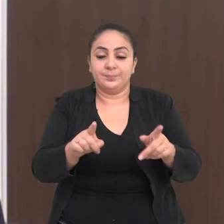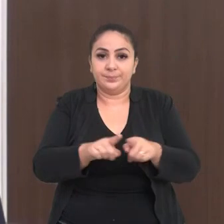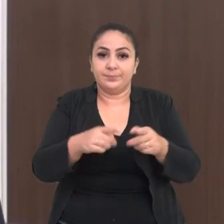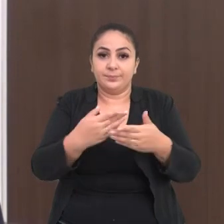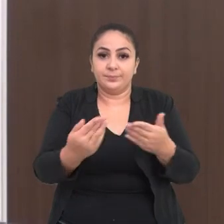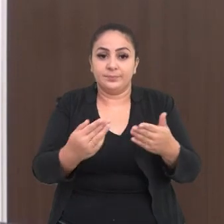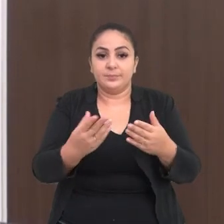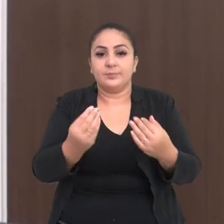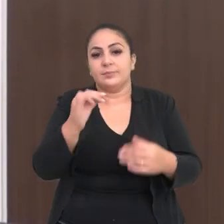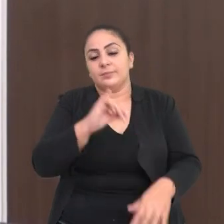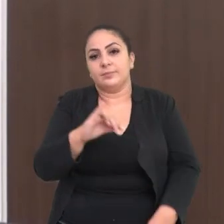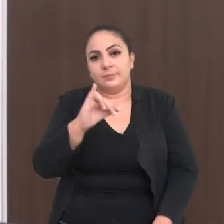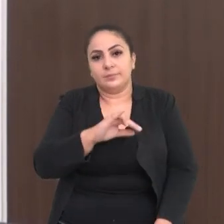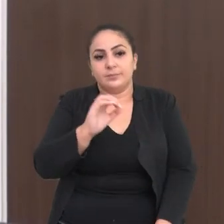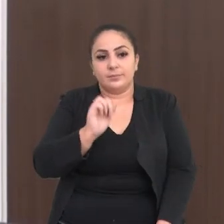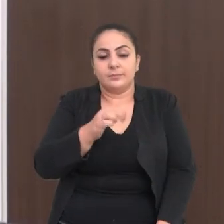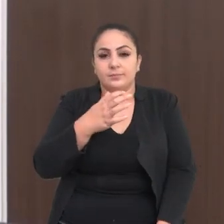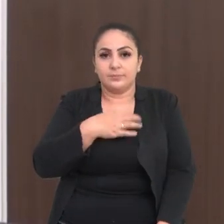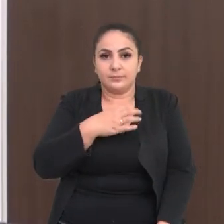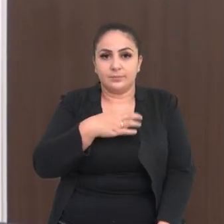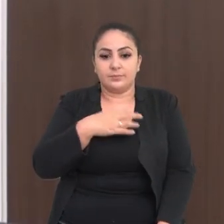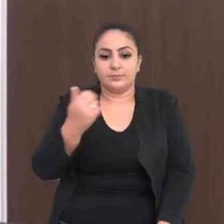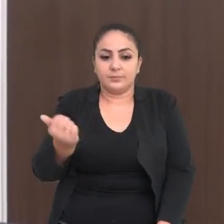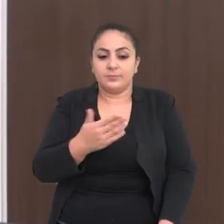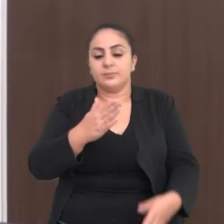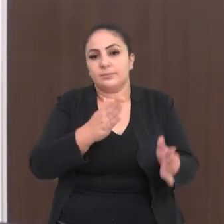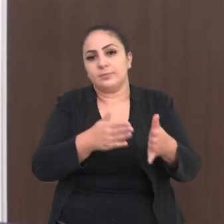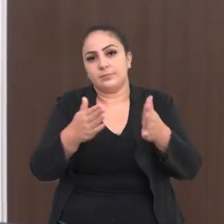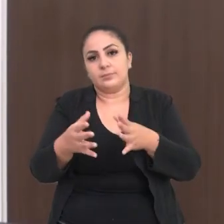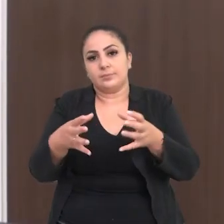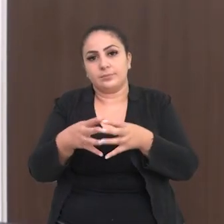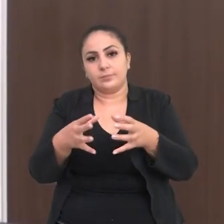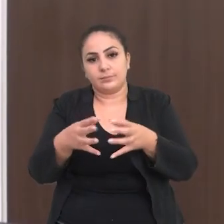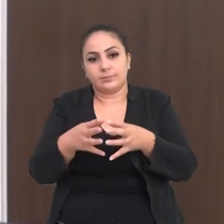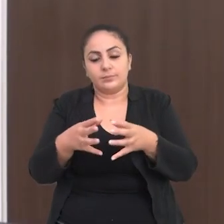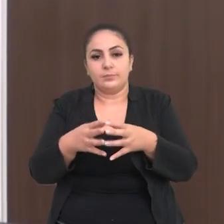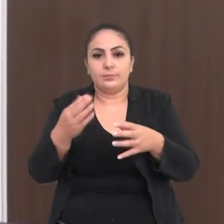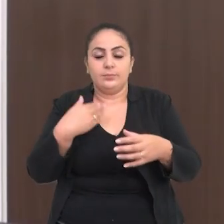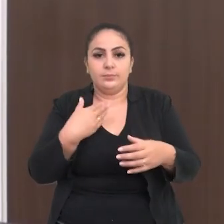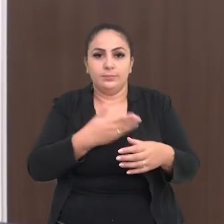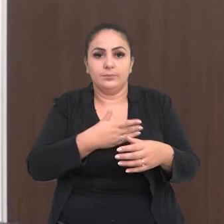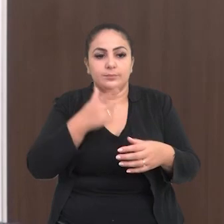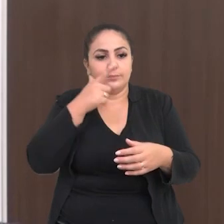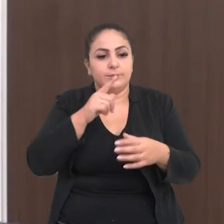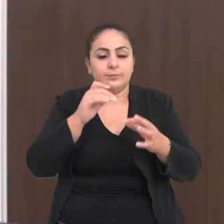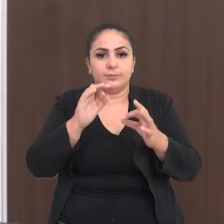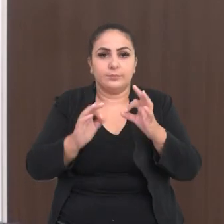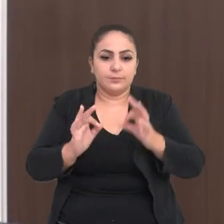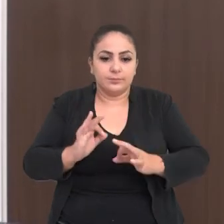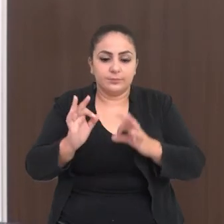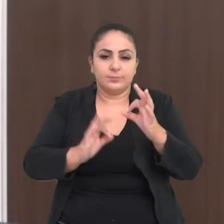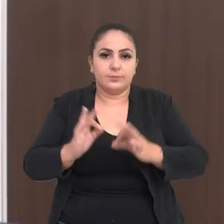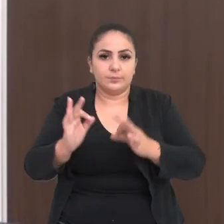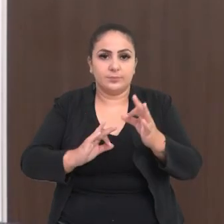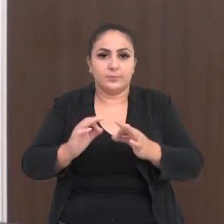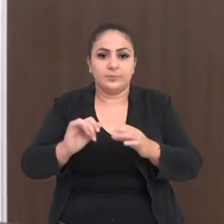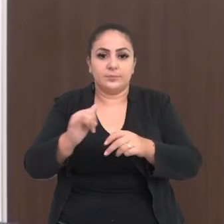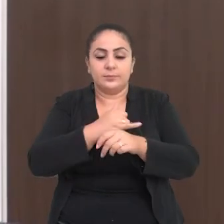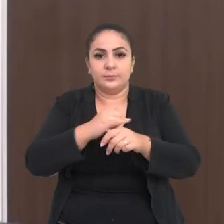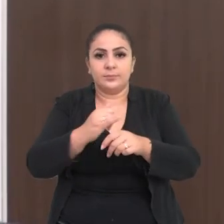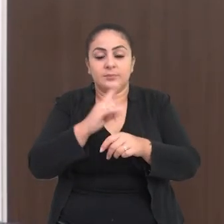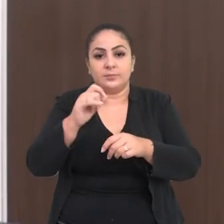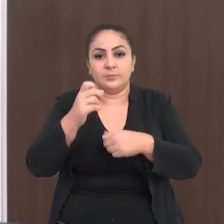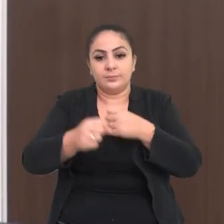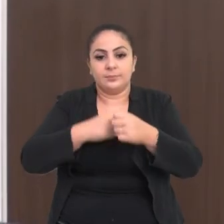e isso vai ser muito importante nessa nova fase da companhia, que nós redesenhamos o planejamento estratégico